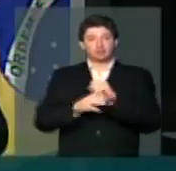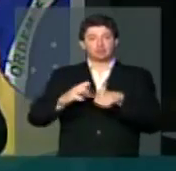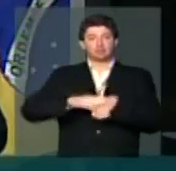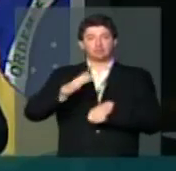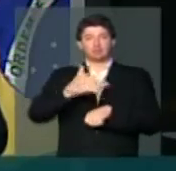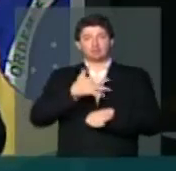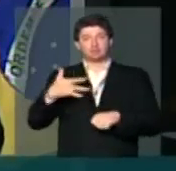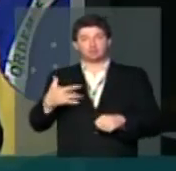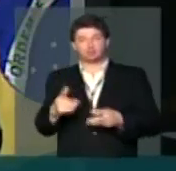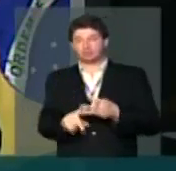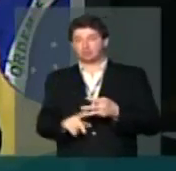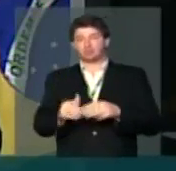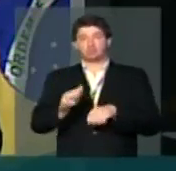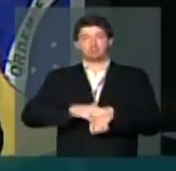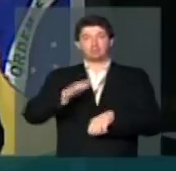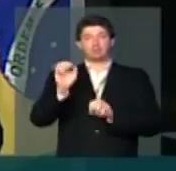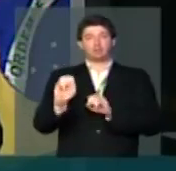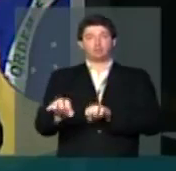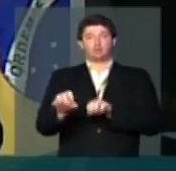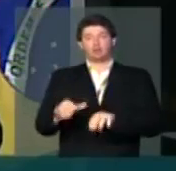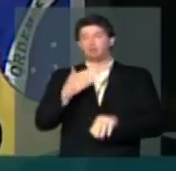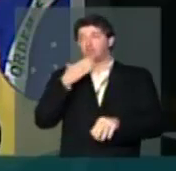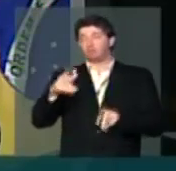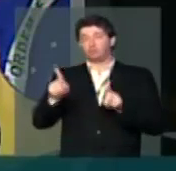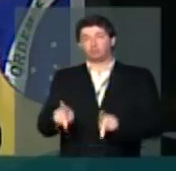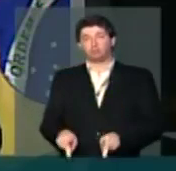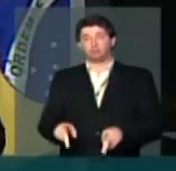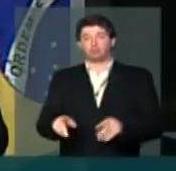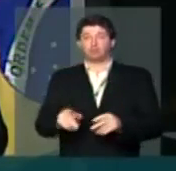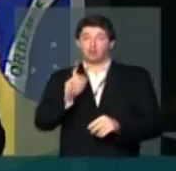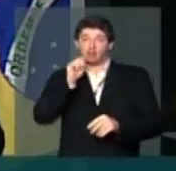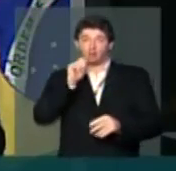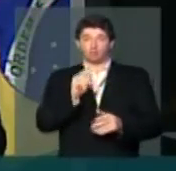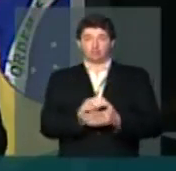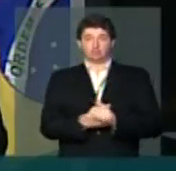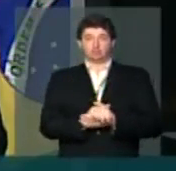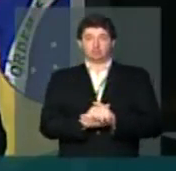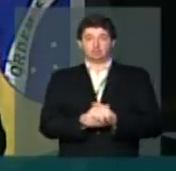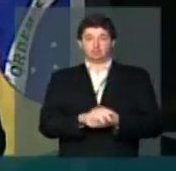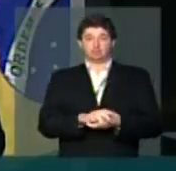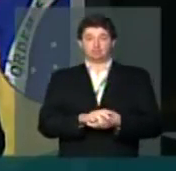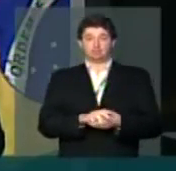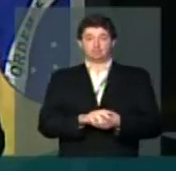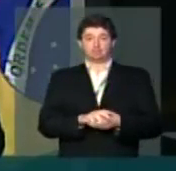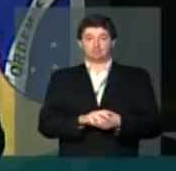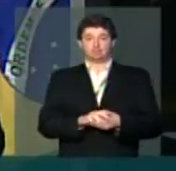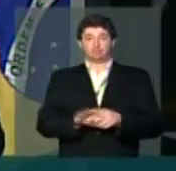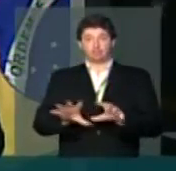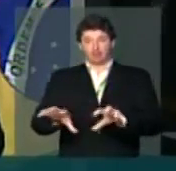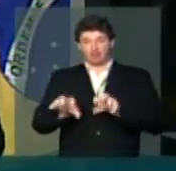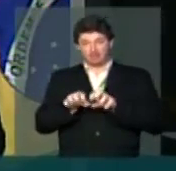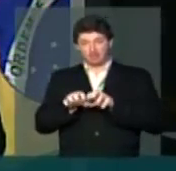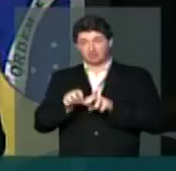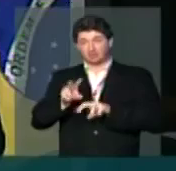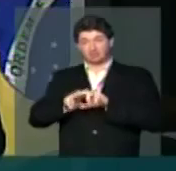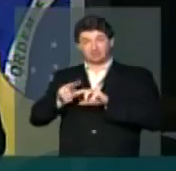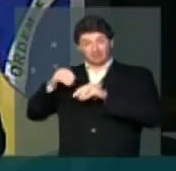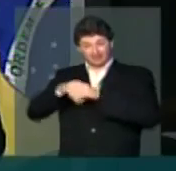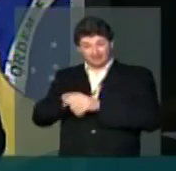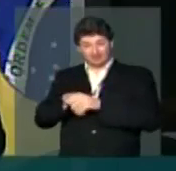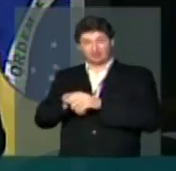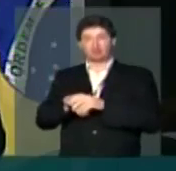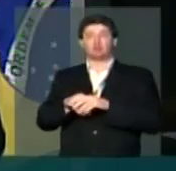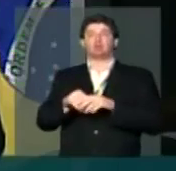mais saúde, mais educação para a população alagoana. As apreensões gerais que permanecem sobre a paisagem